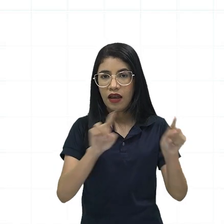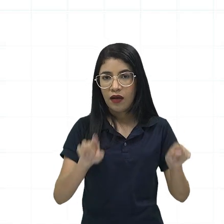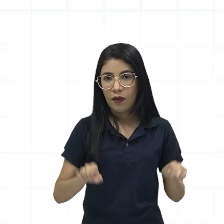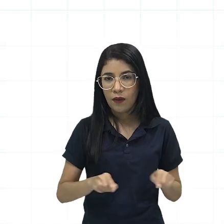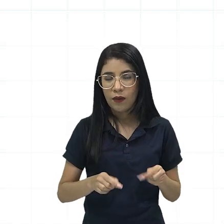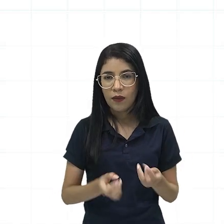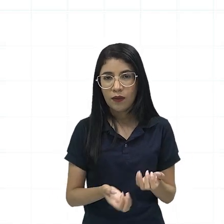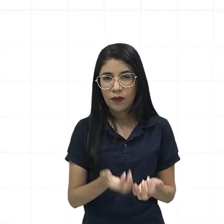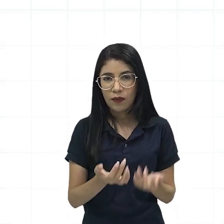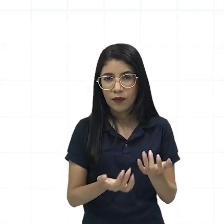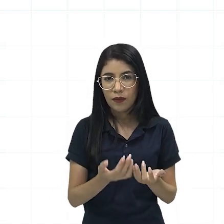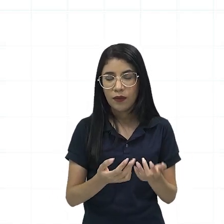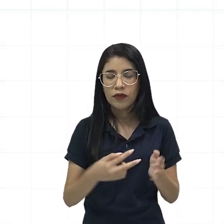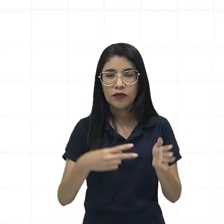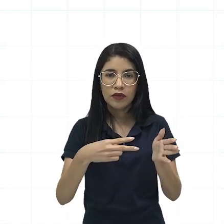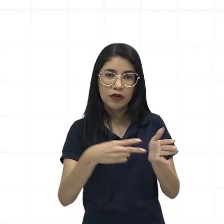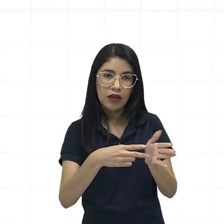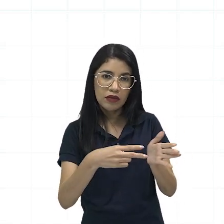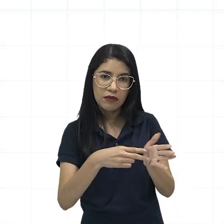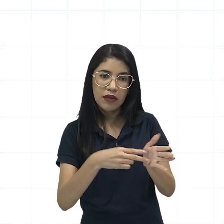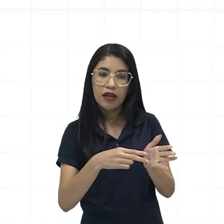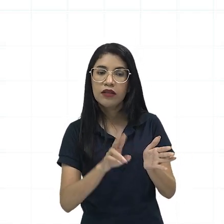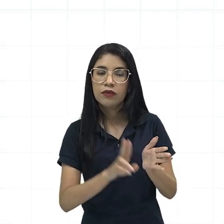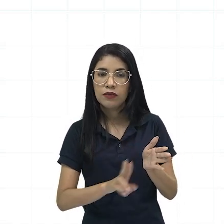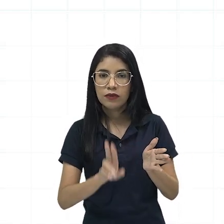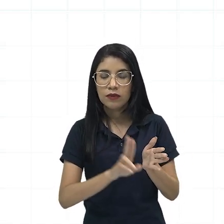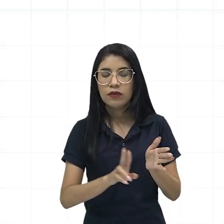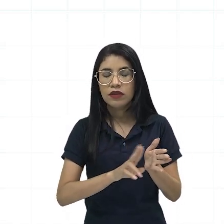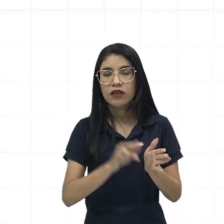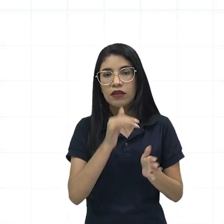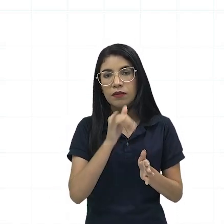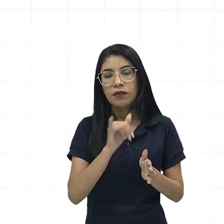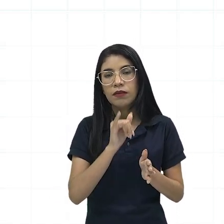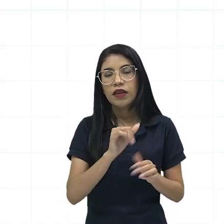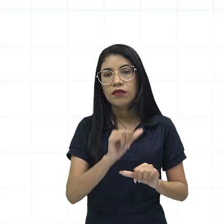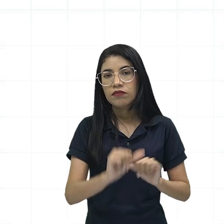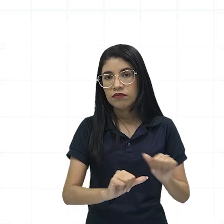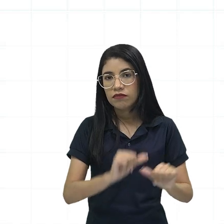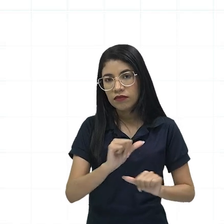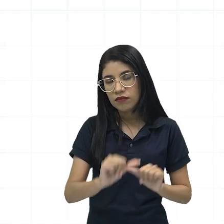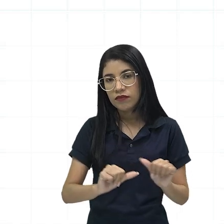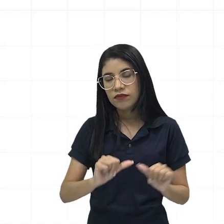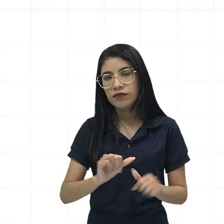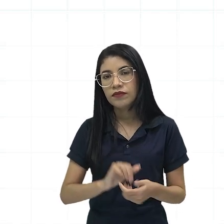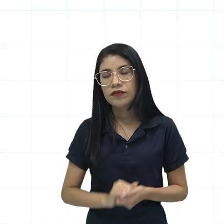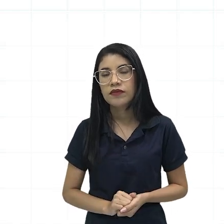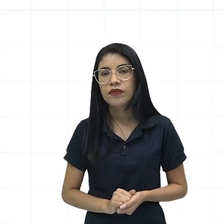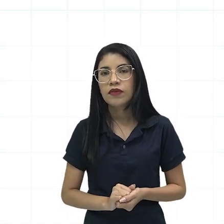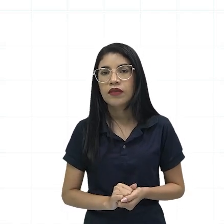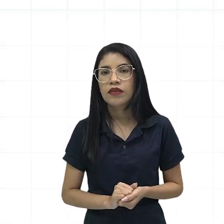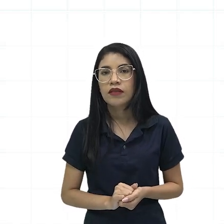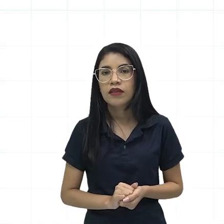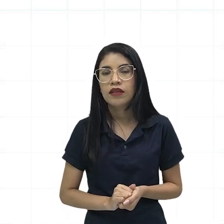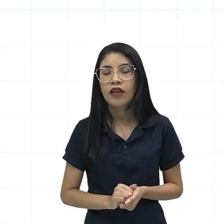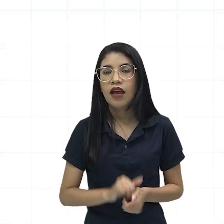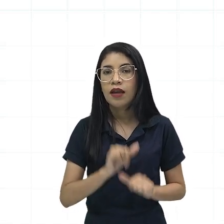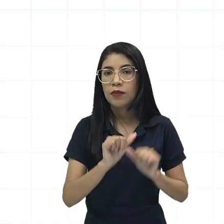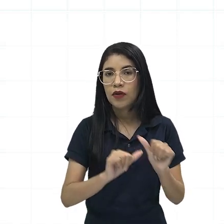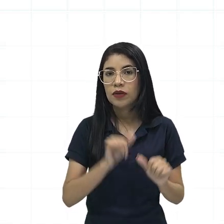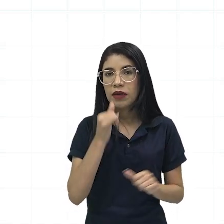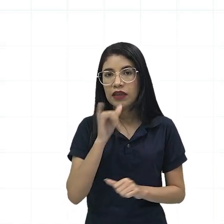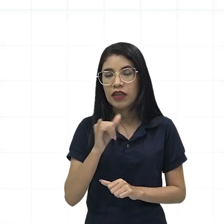que é ligado à tomada, né? Então, nós temos aí a transformação da energia elétrica em